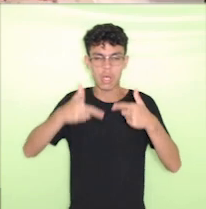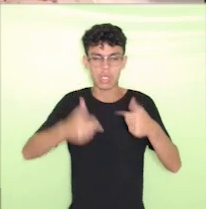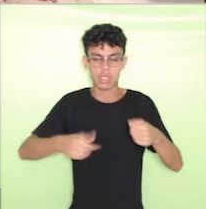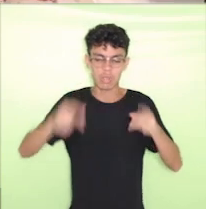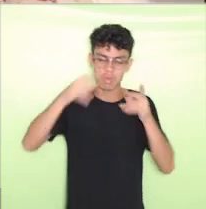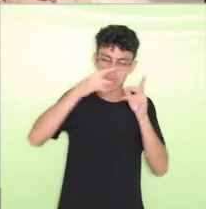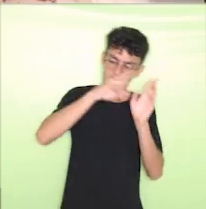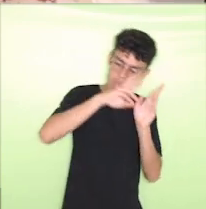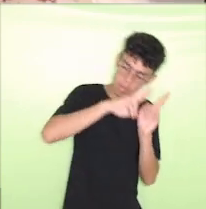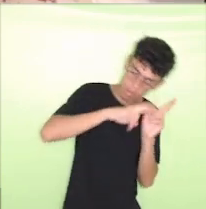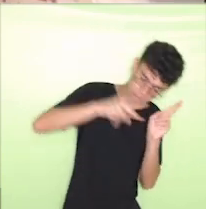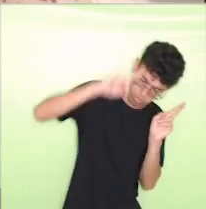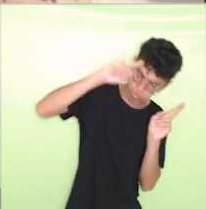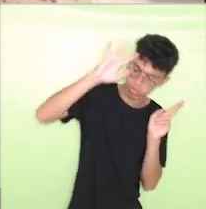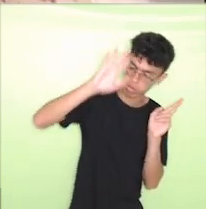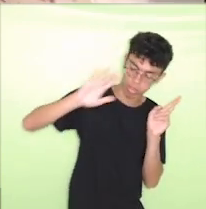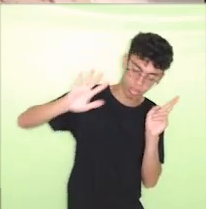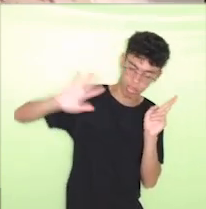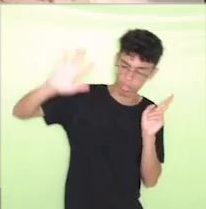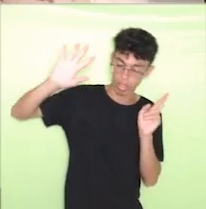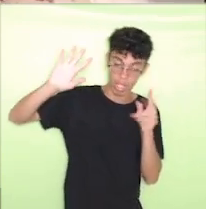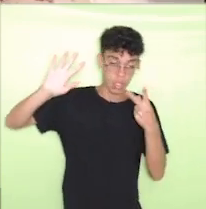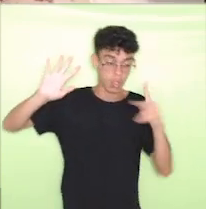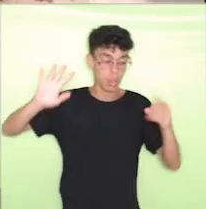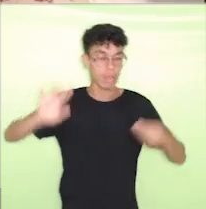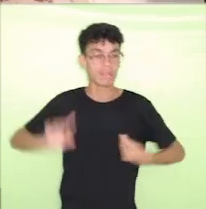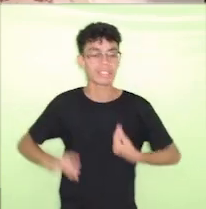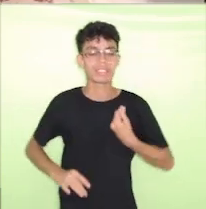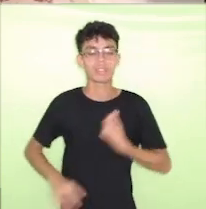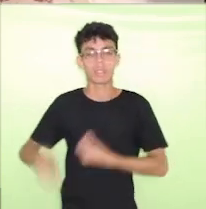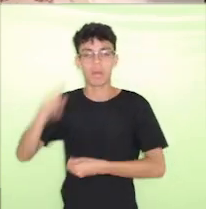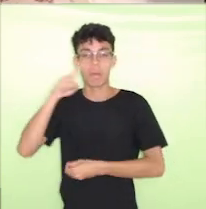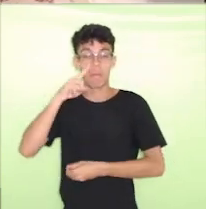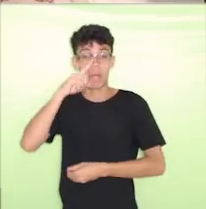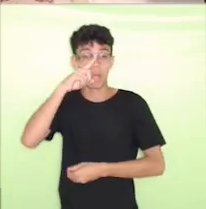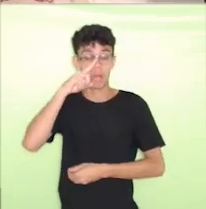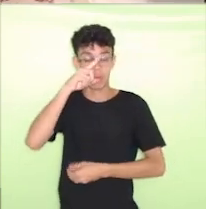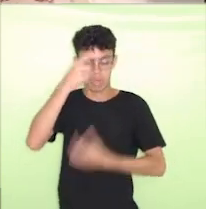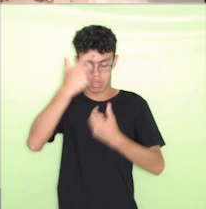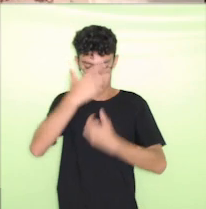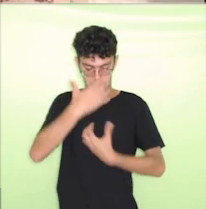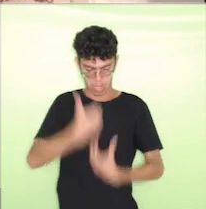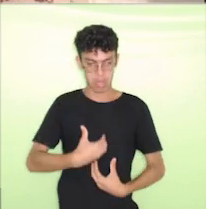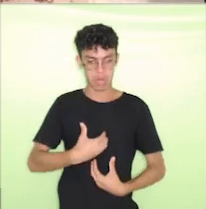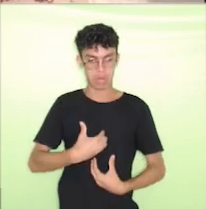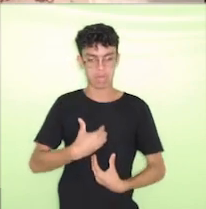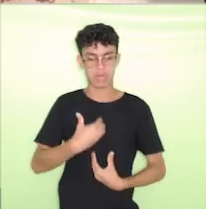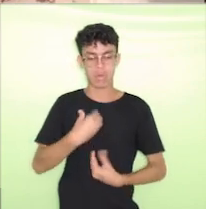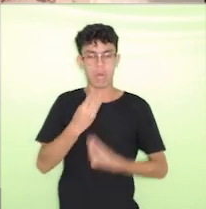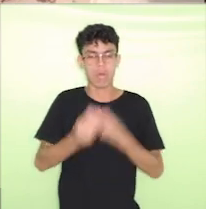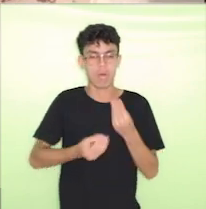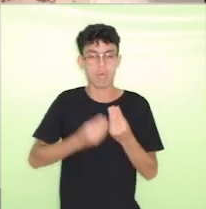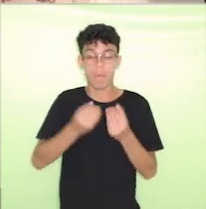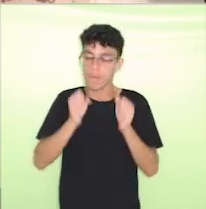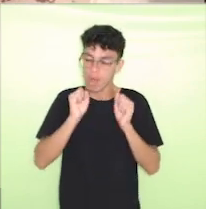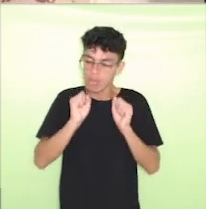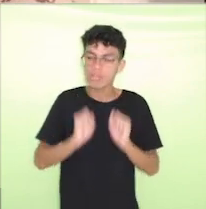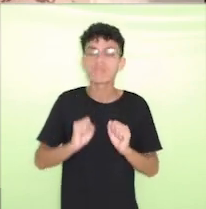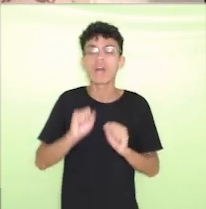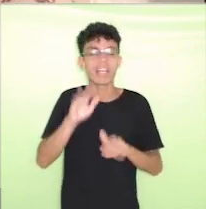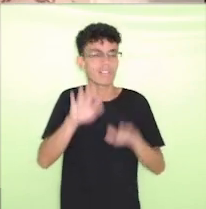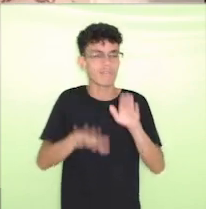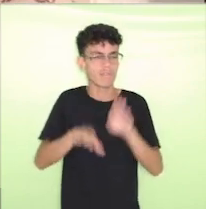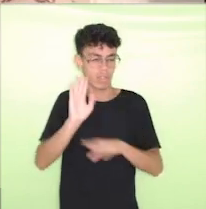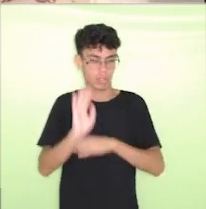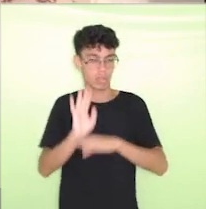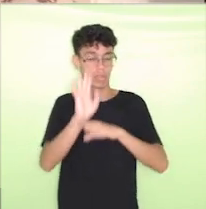sonhar com você, você corre um risco. E eu não poderei. Olhe, eu posso algumas vezes